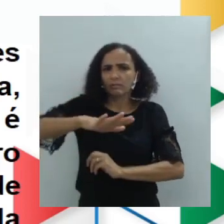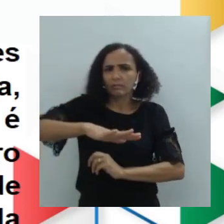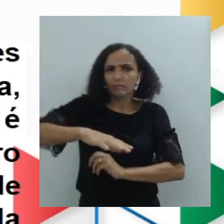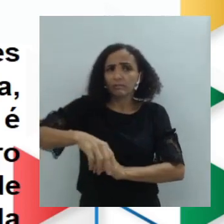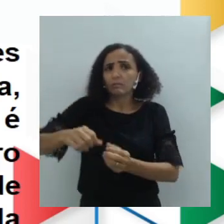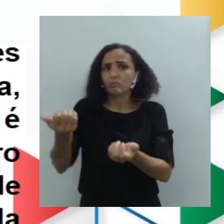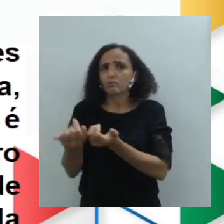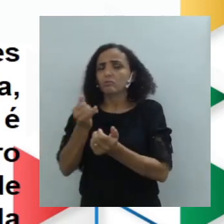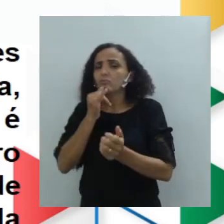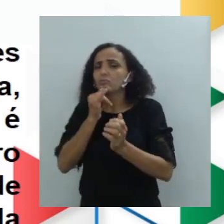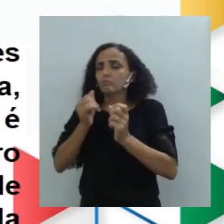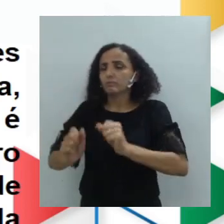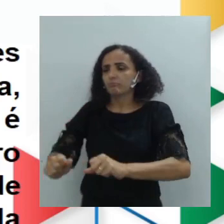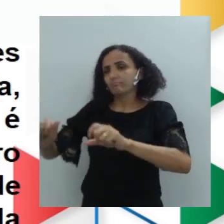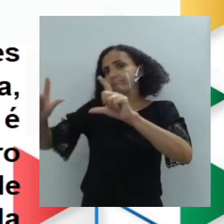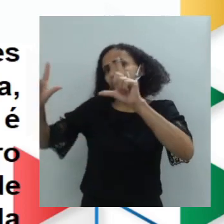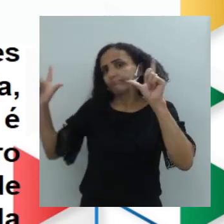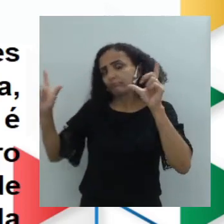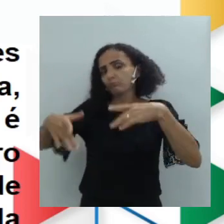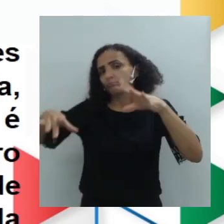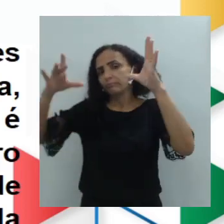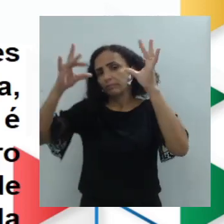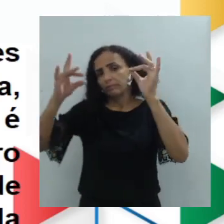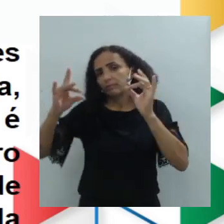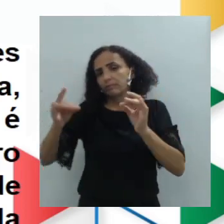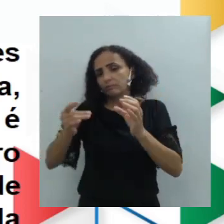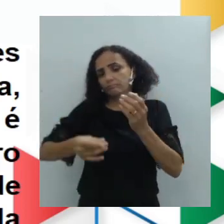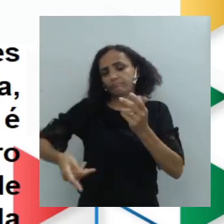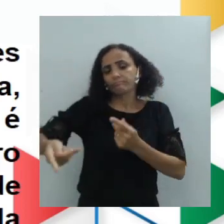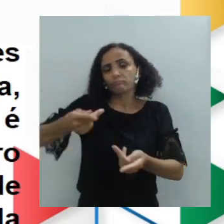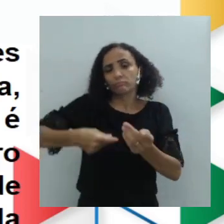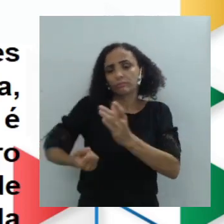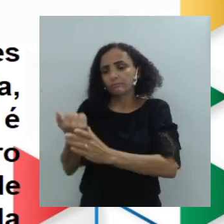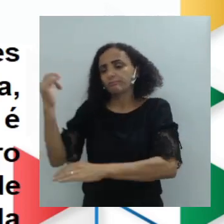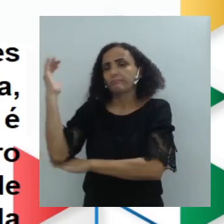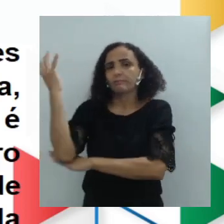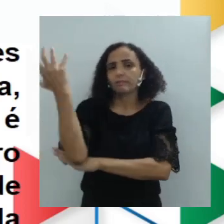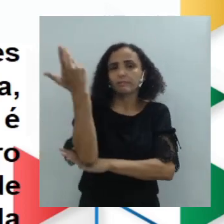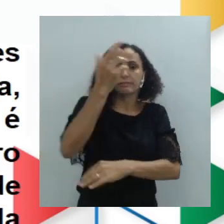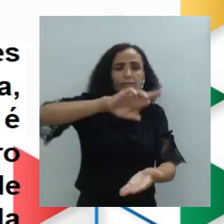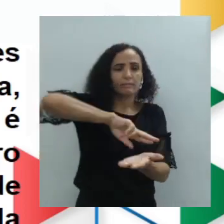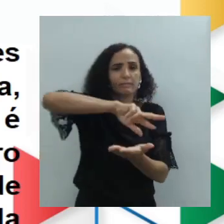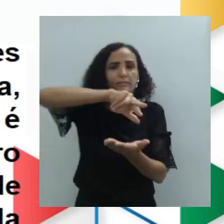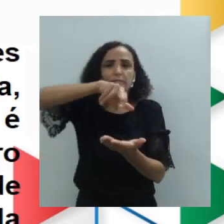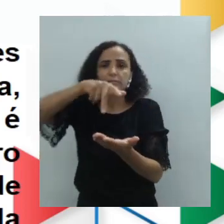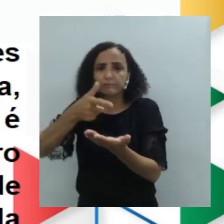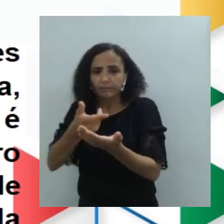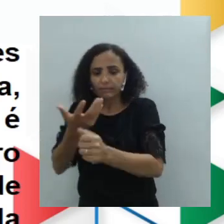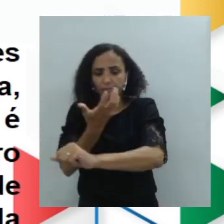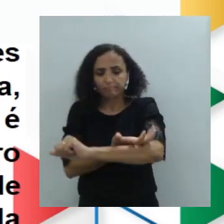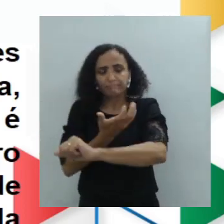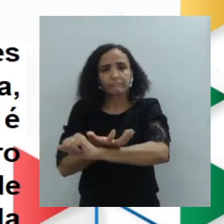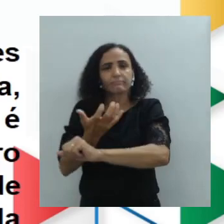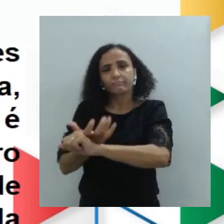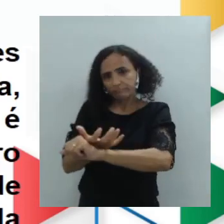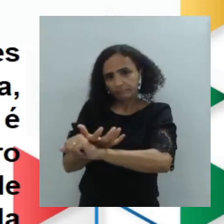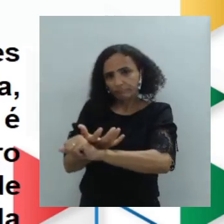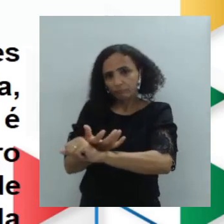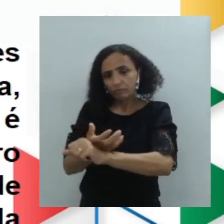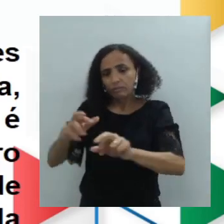um exemplo, é uma comunidade que abriga diferentes populações de plantas e animais nativos, tá certo? Então, é